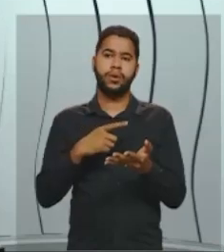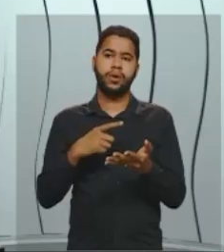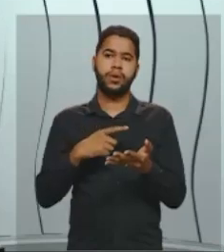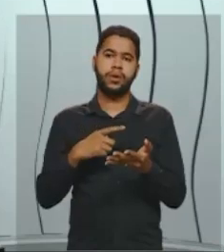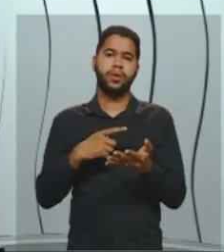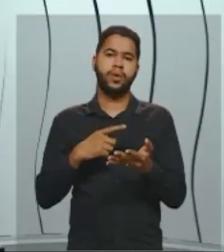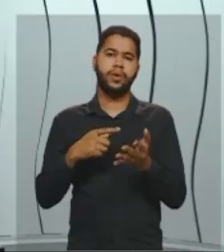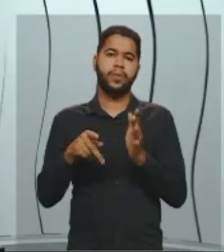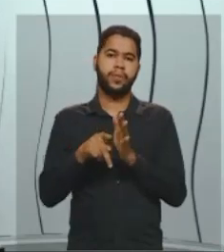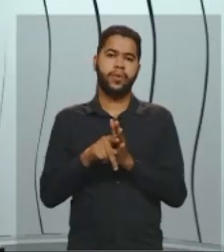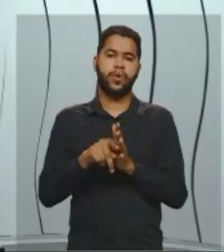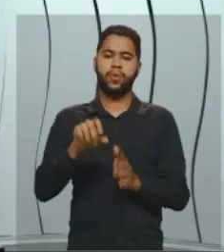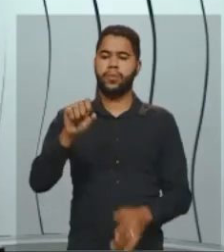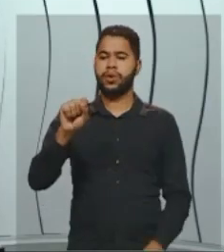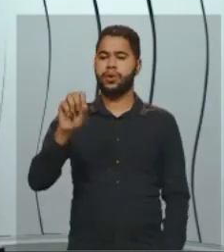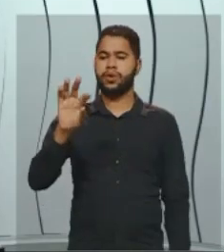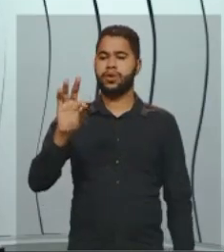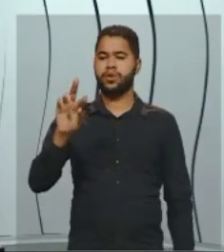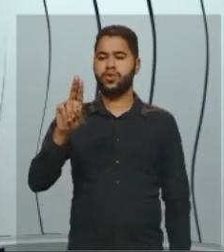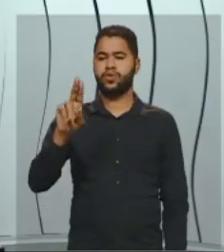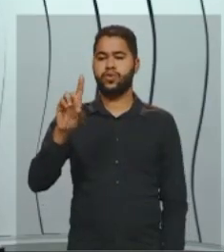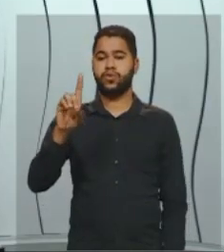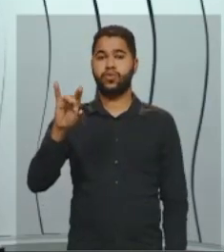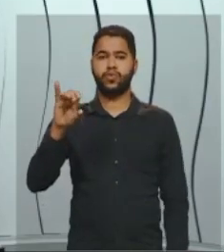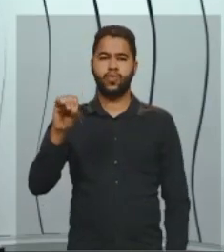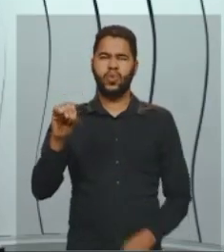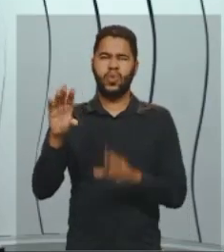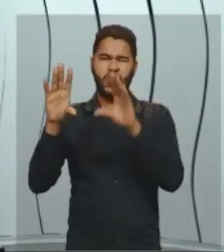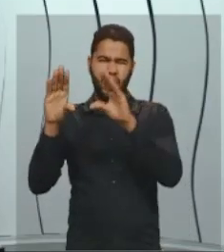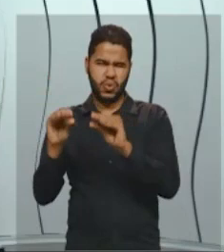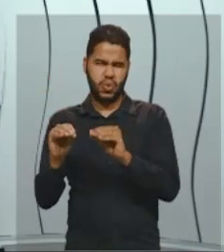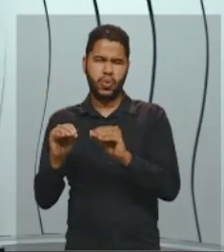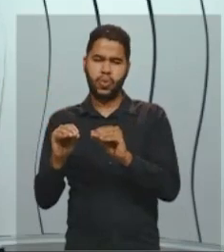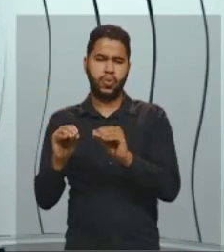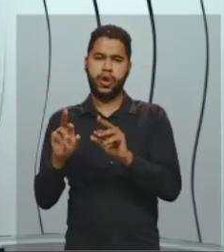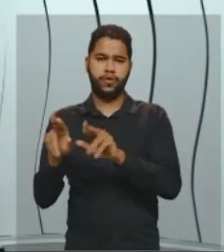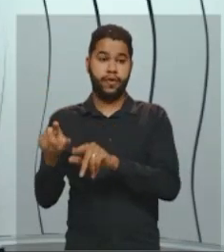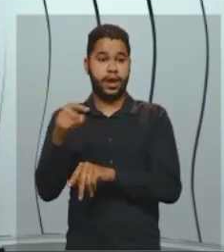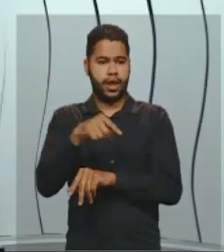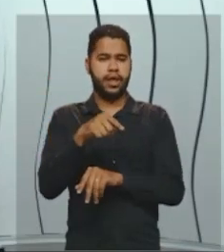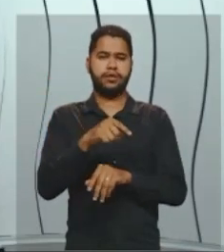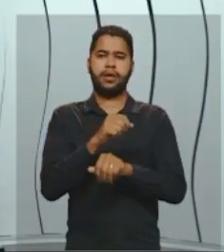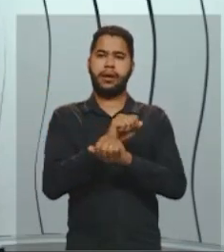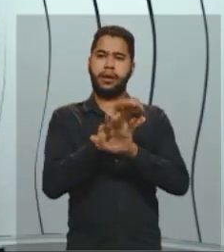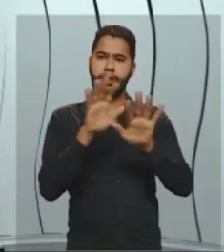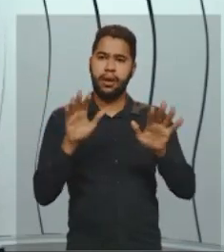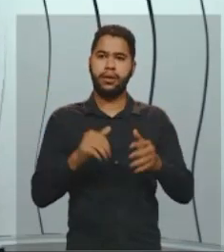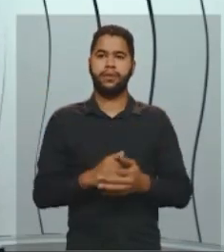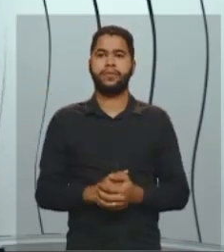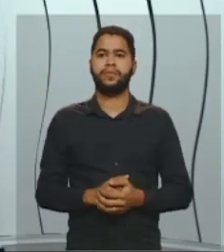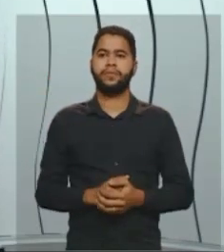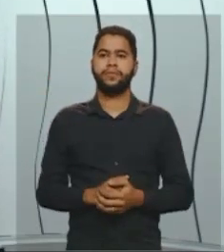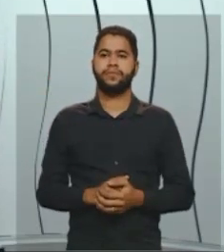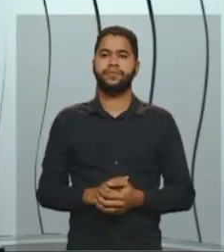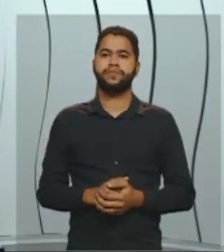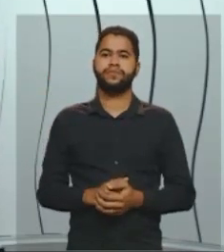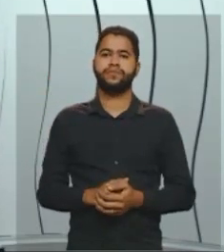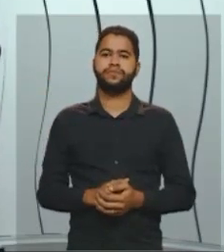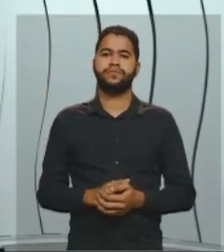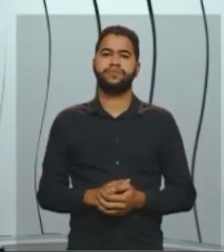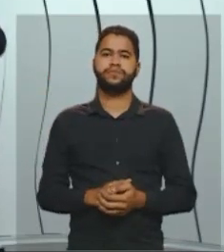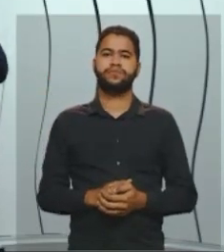de estúdio, que é a pintura escura, né? Então, continuando aqui. Impression sunrise is a slight sketch. Sketch é